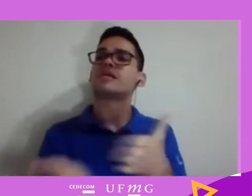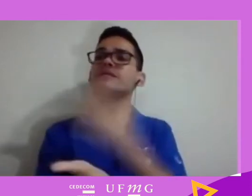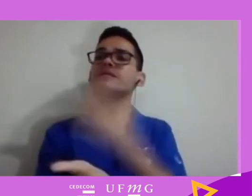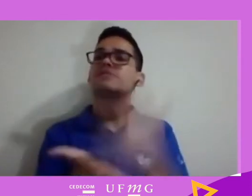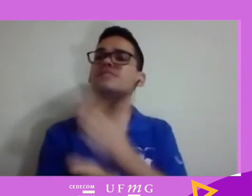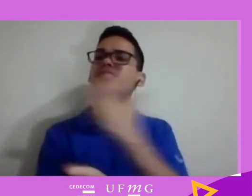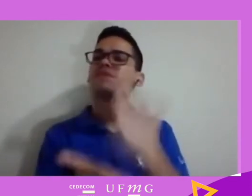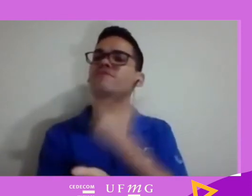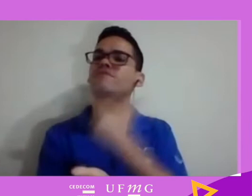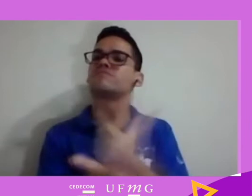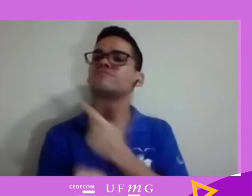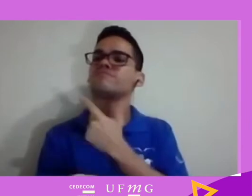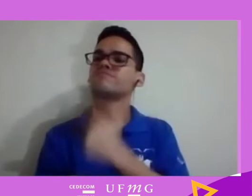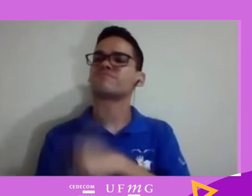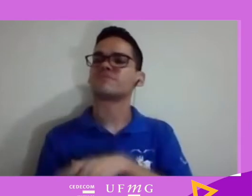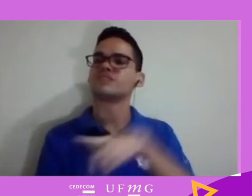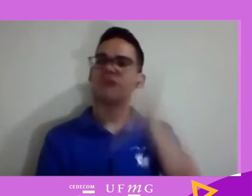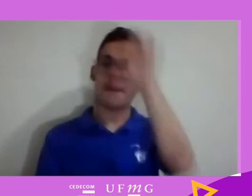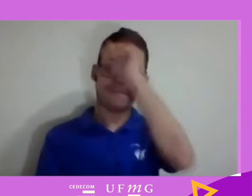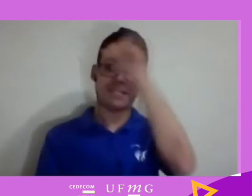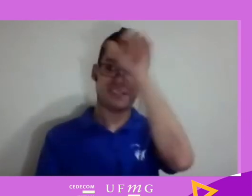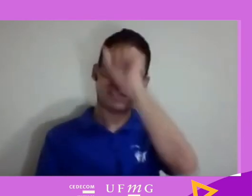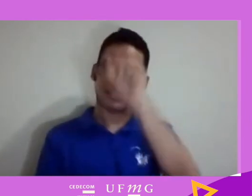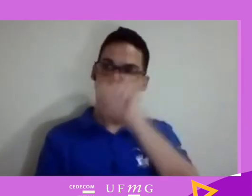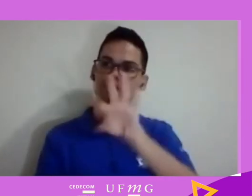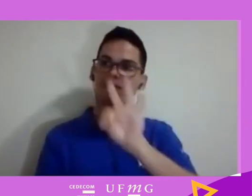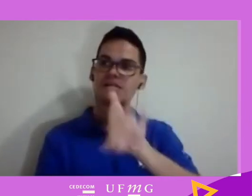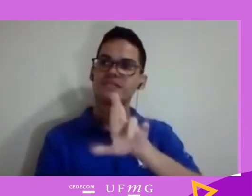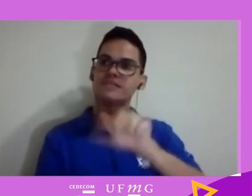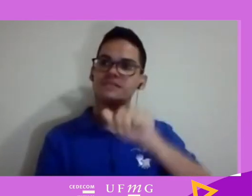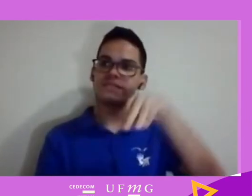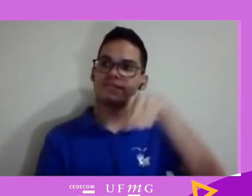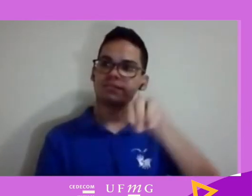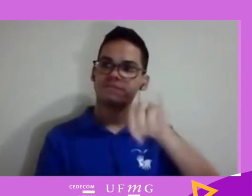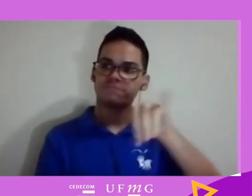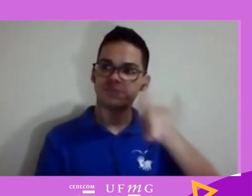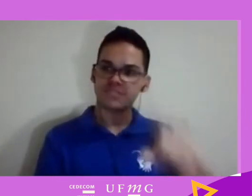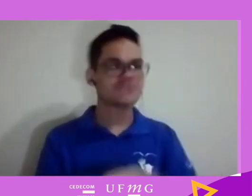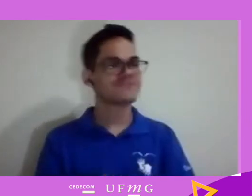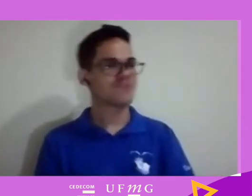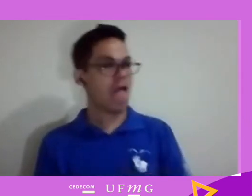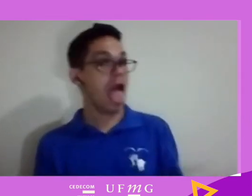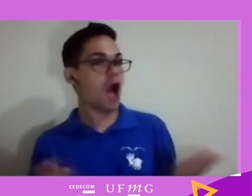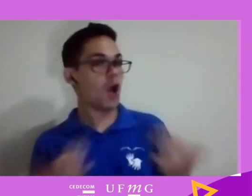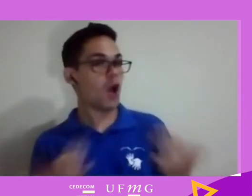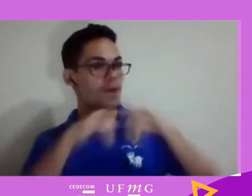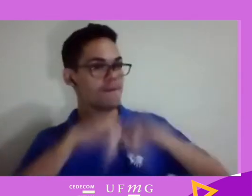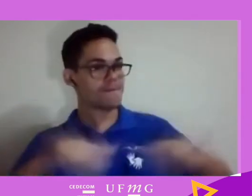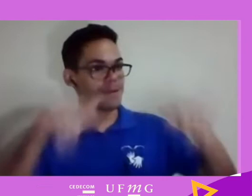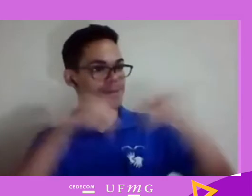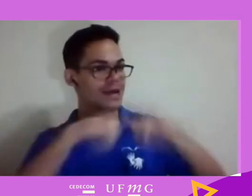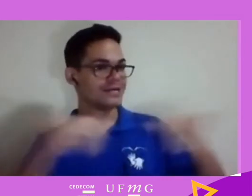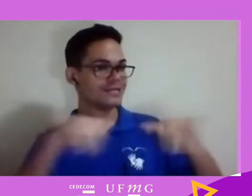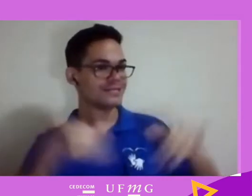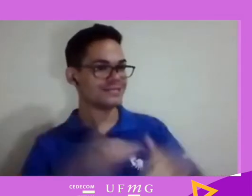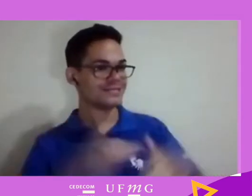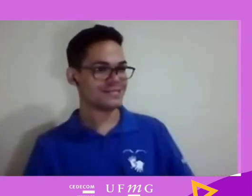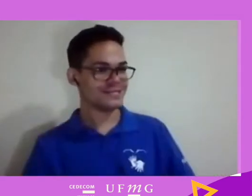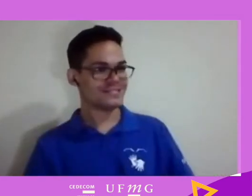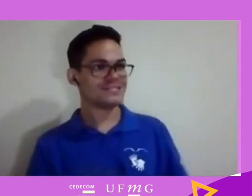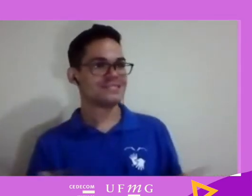de livro sobre alfabetização transmídia. Você teria alguma? Uai, eu vou fazer uma propaganda.